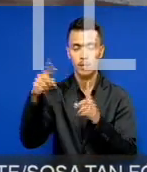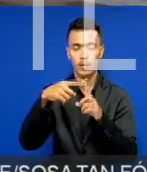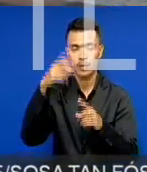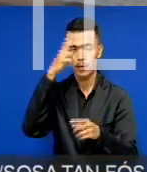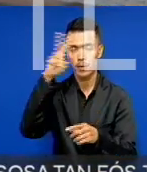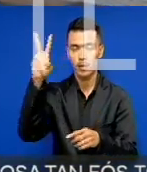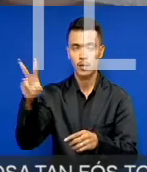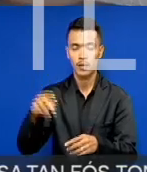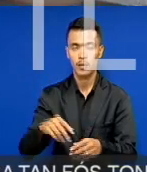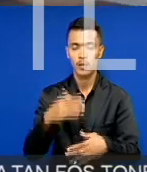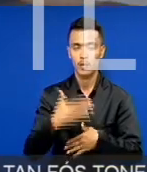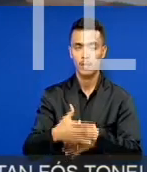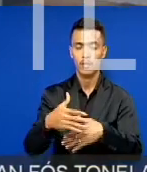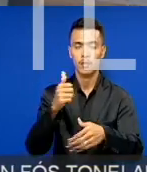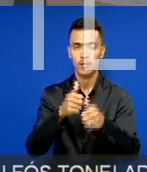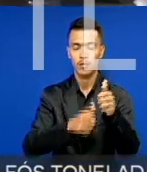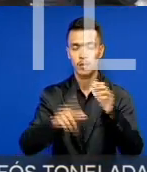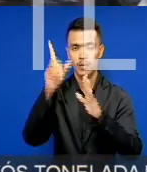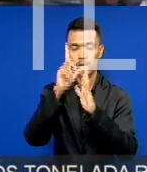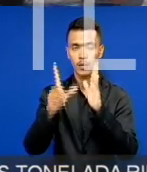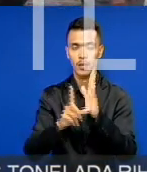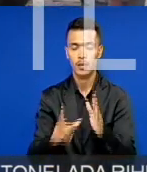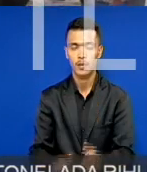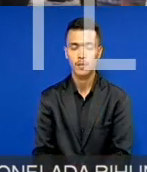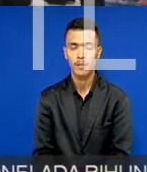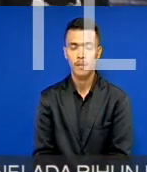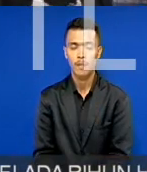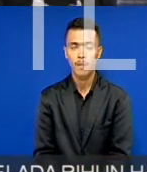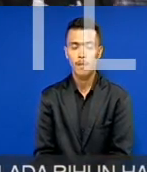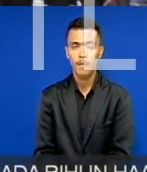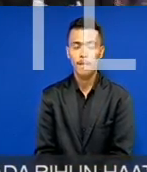identifica retan, se processa tuir dalan legal. Zuvinal da Silva, RTTL.